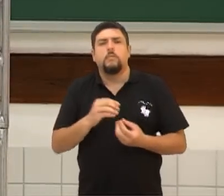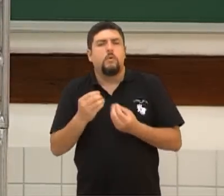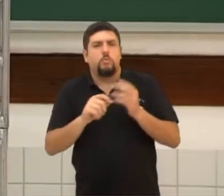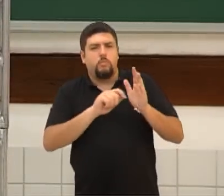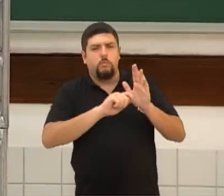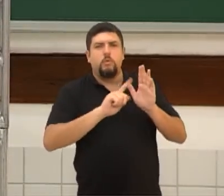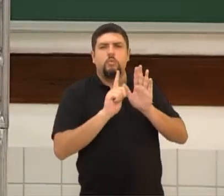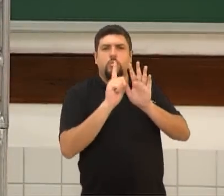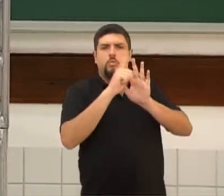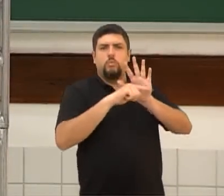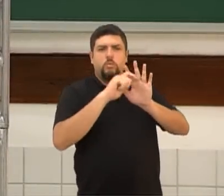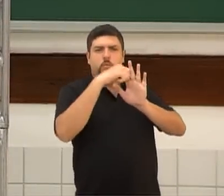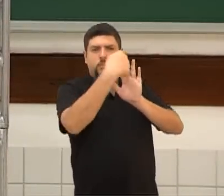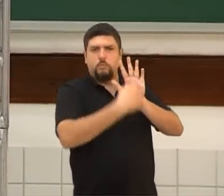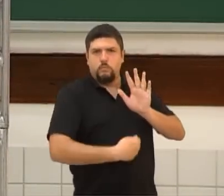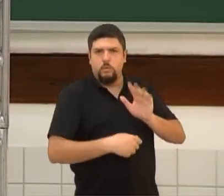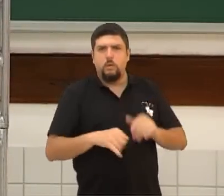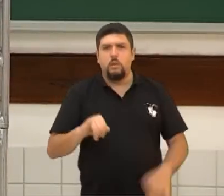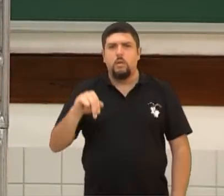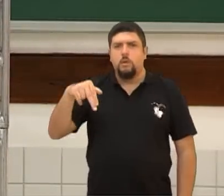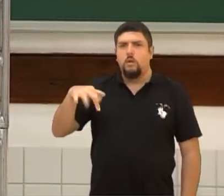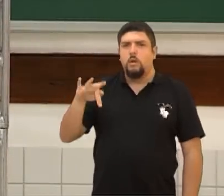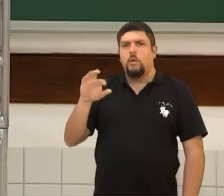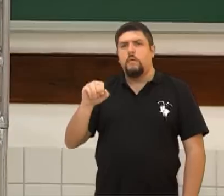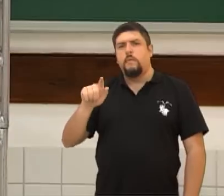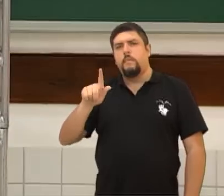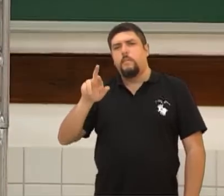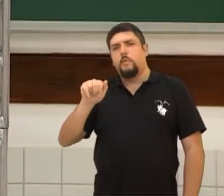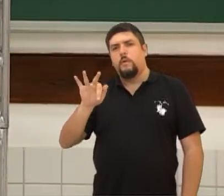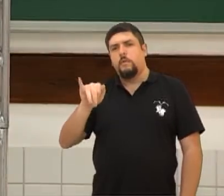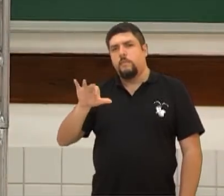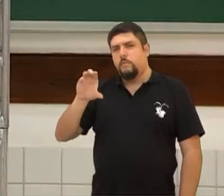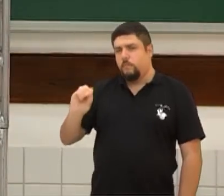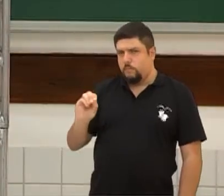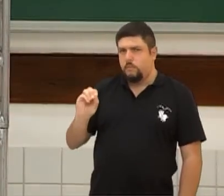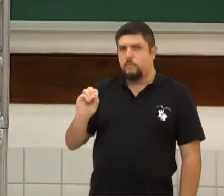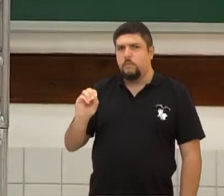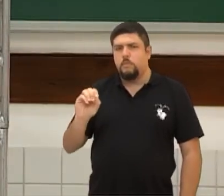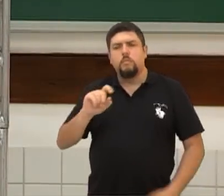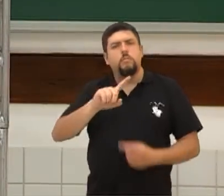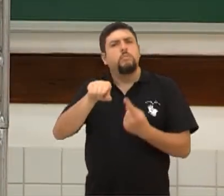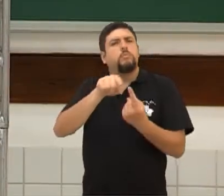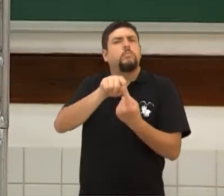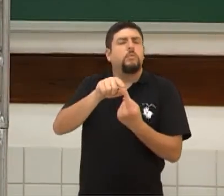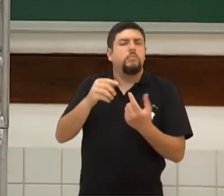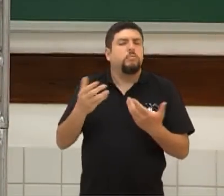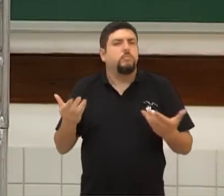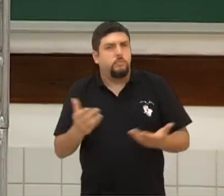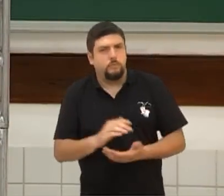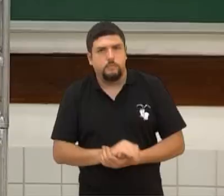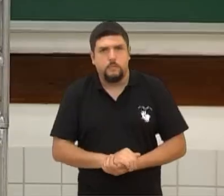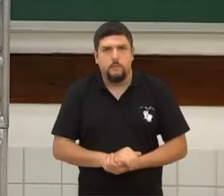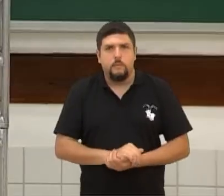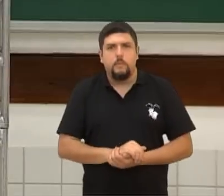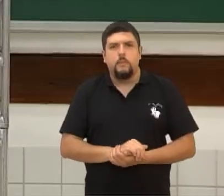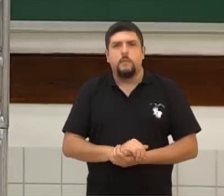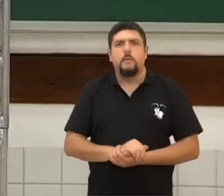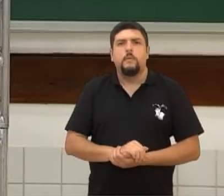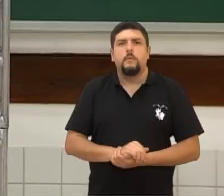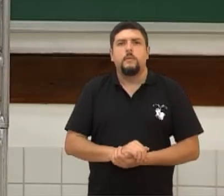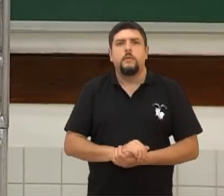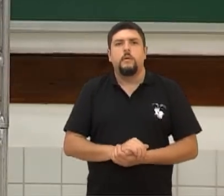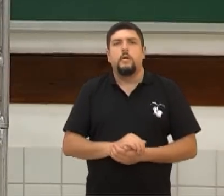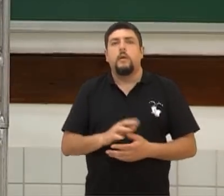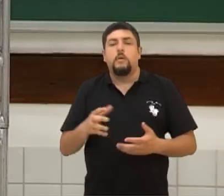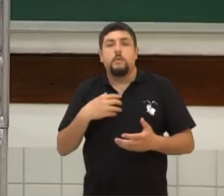gênero textual infográfico. O que é finalidade? Quais são os objetivos? Para que serve? Para que ele é destinado,